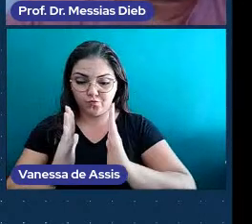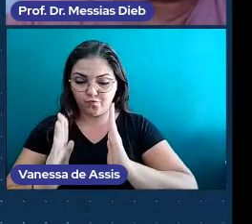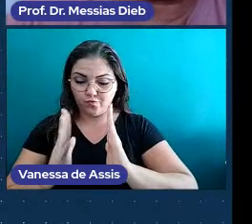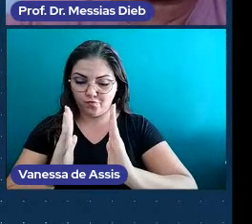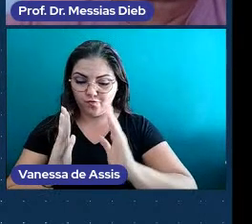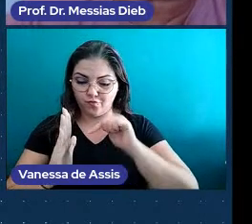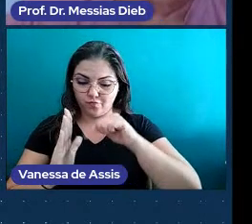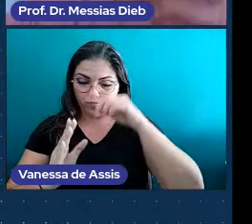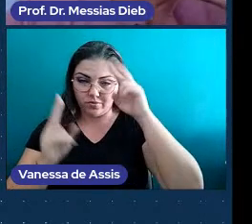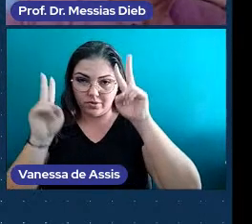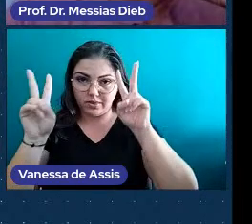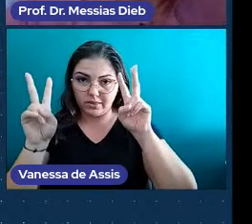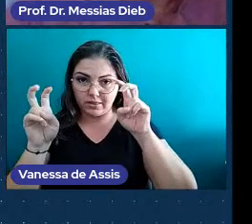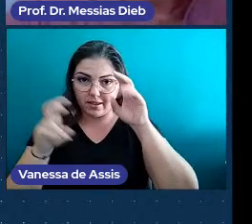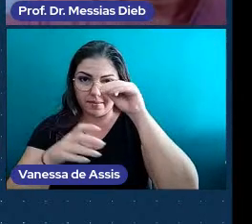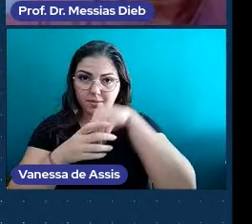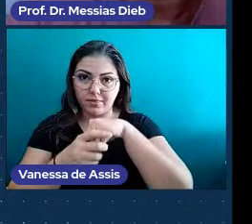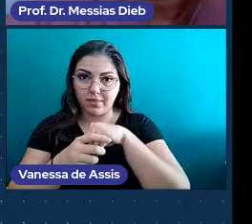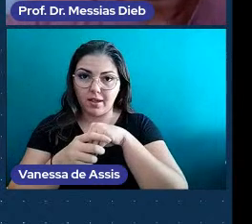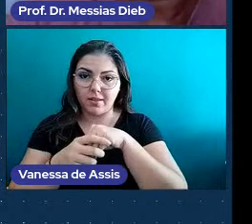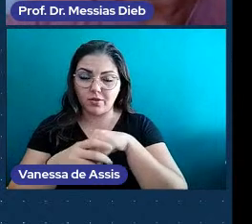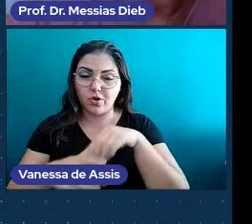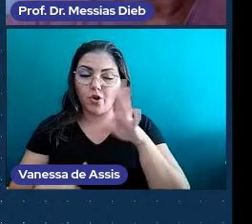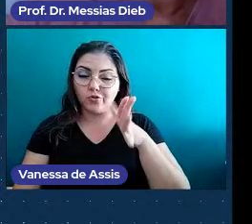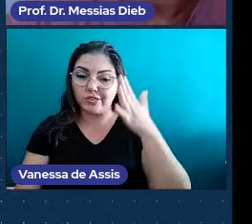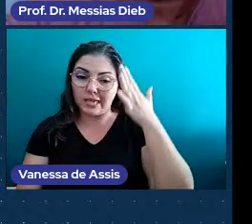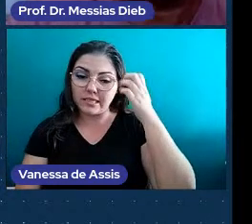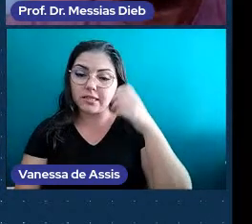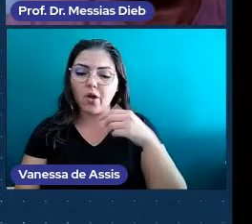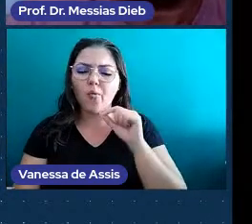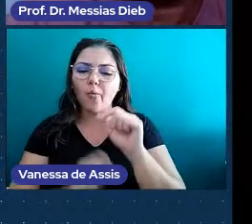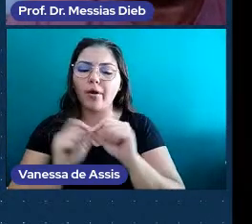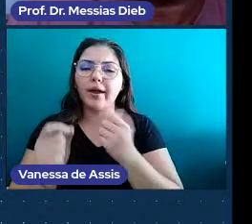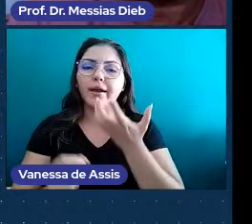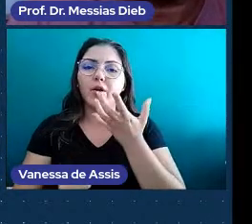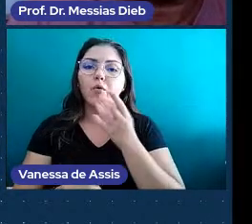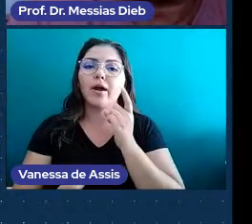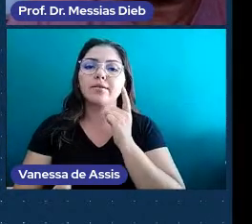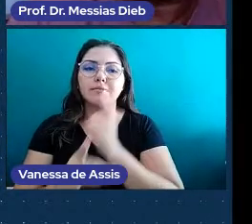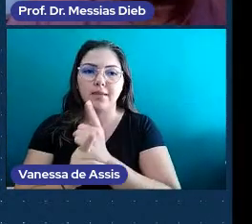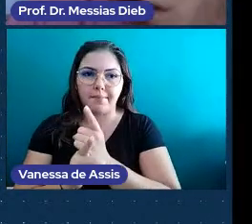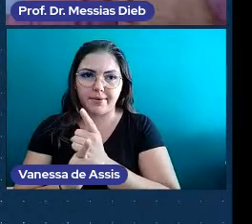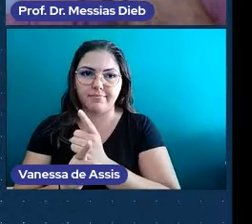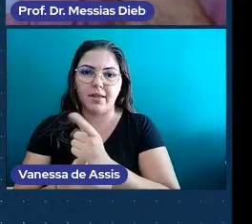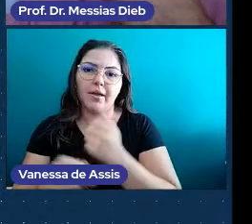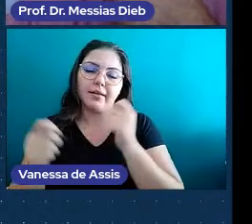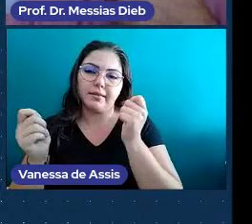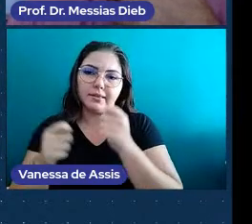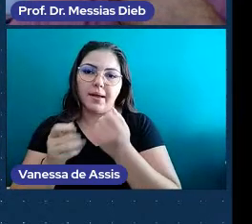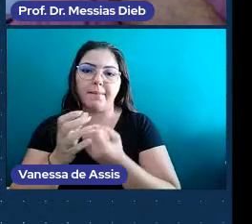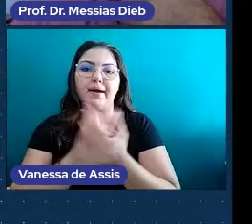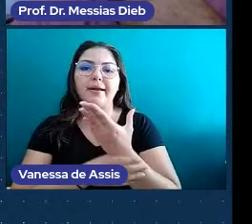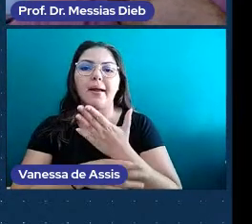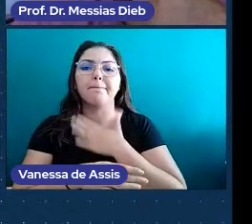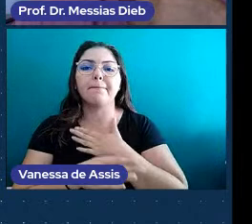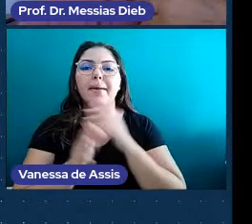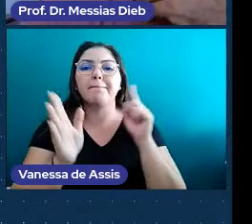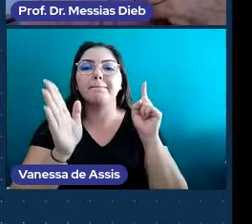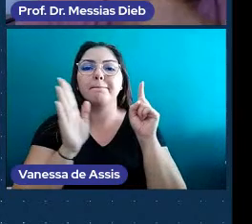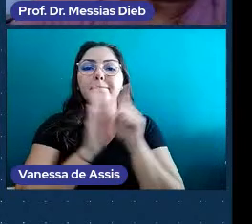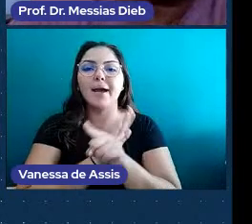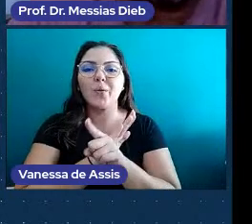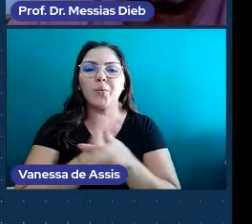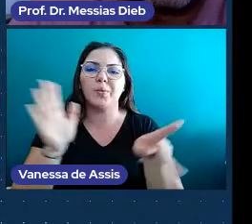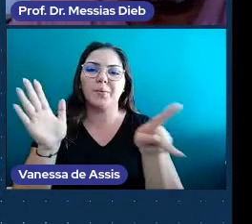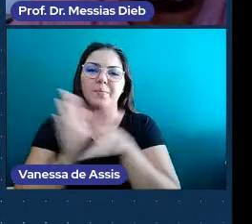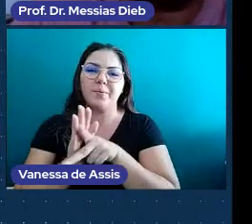que eu quero saber sobre o tema. Então, já aí já possibilidade de nascer a minha pergunta da pesquisa. Então,